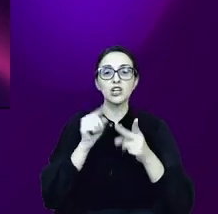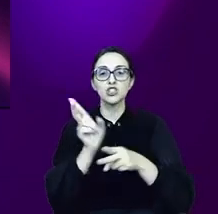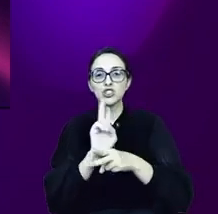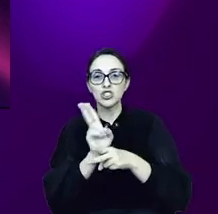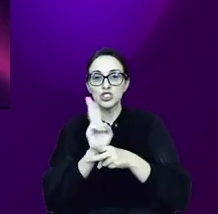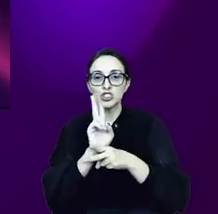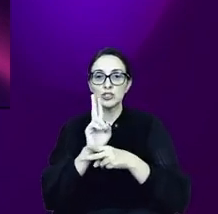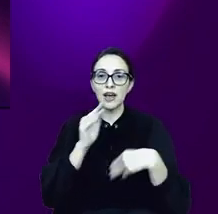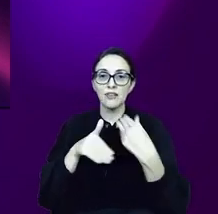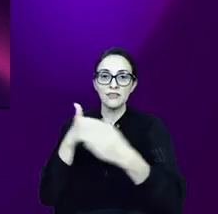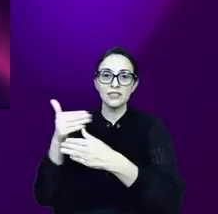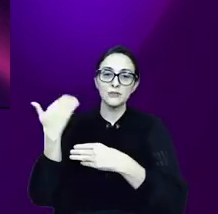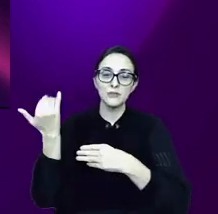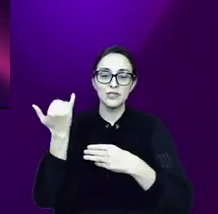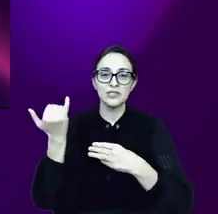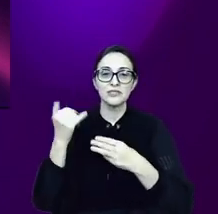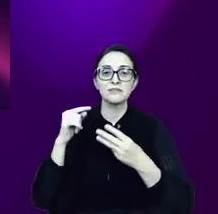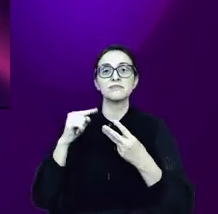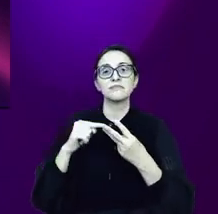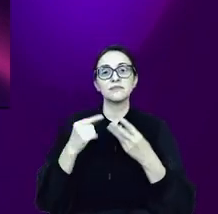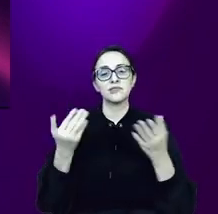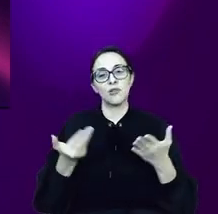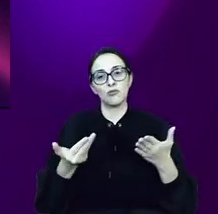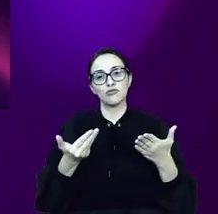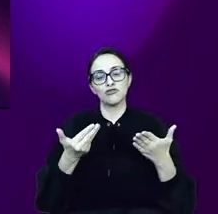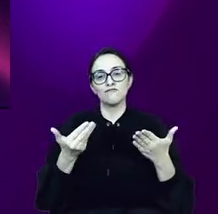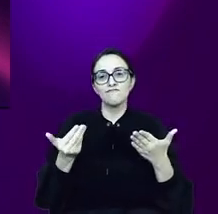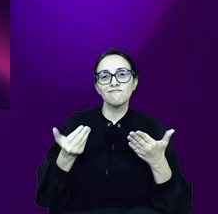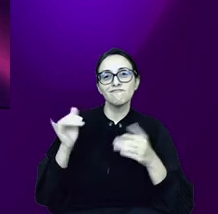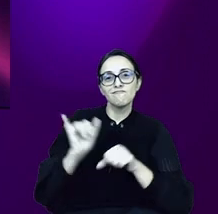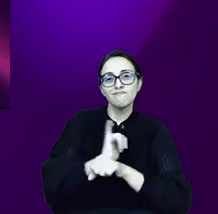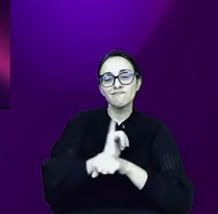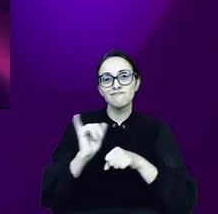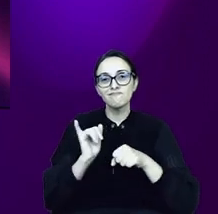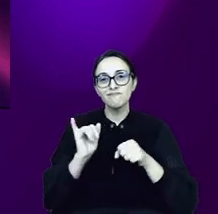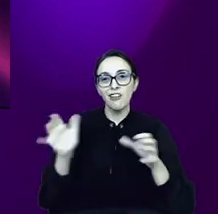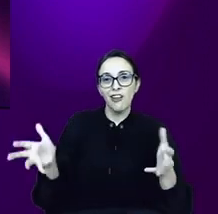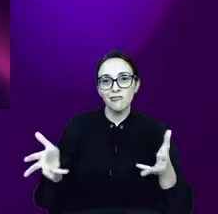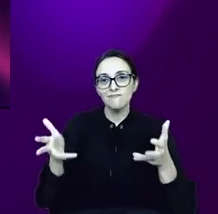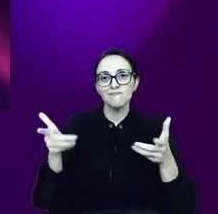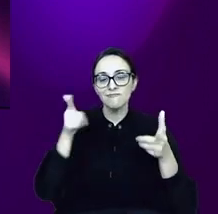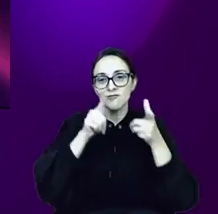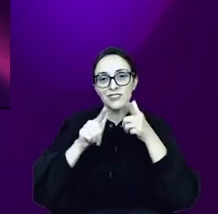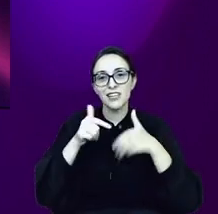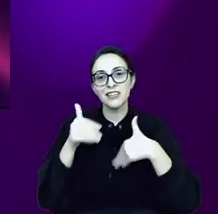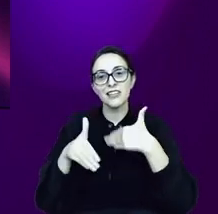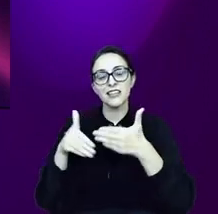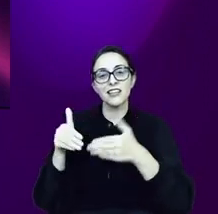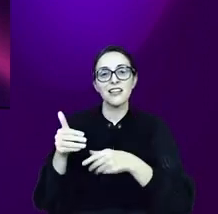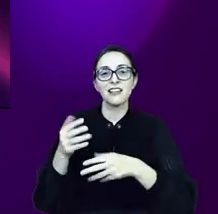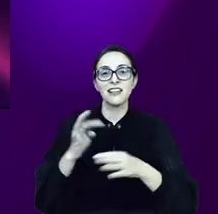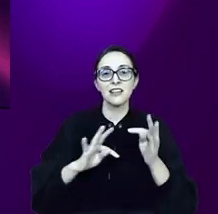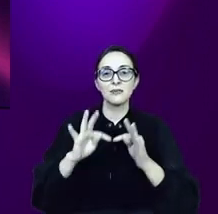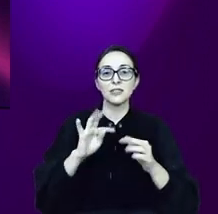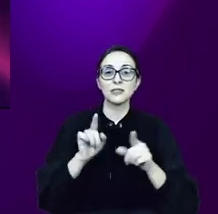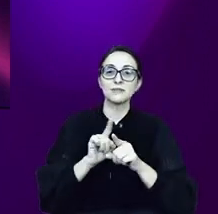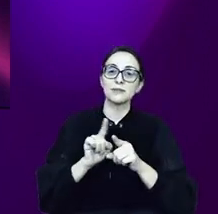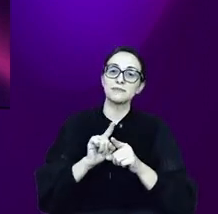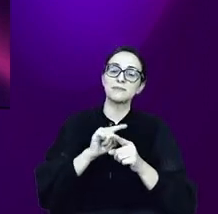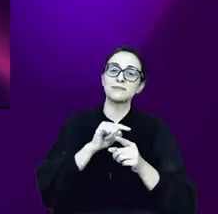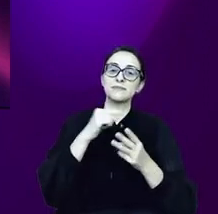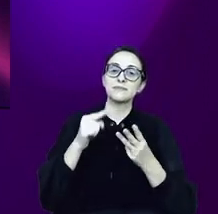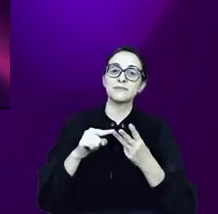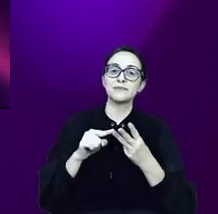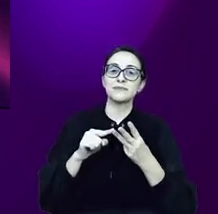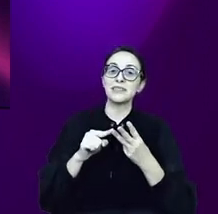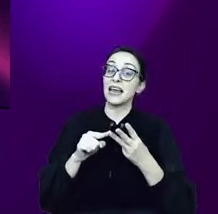avanços importantes, que hoje nos dão mais ferramenta, mais armamentário para o tratamento, e, consequentemente, aí, avanços